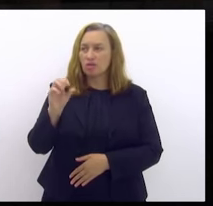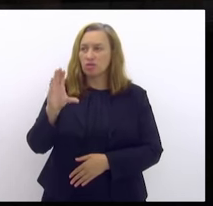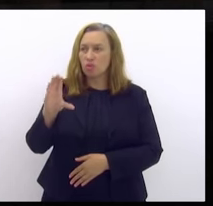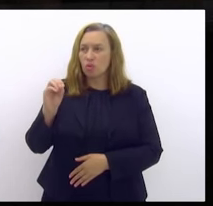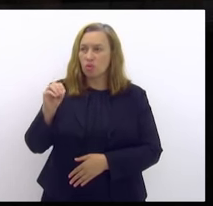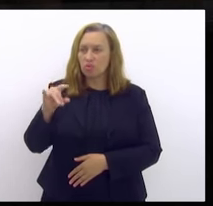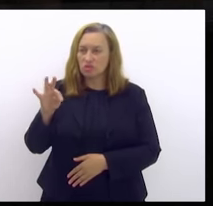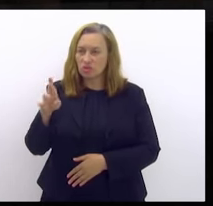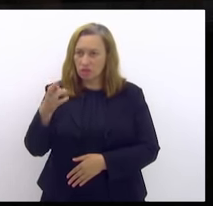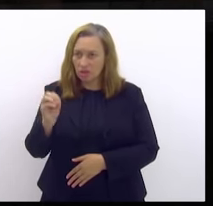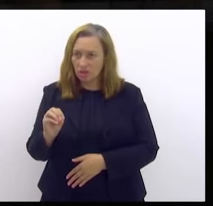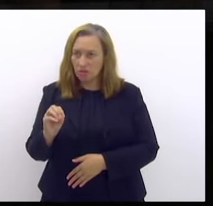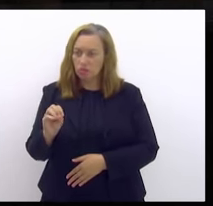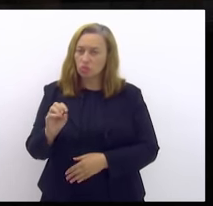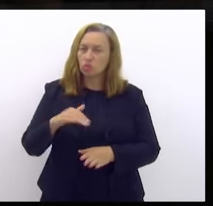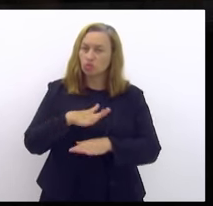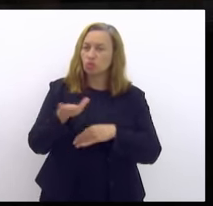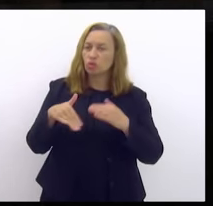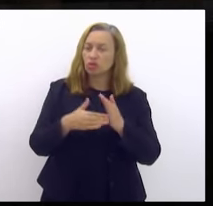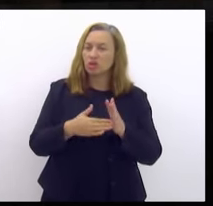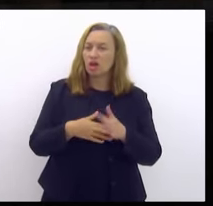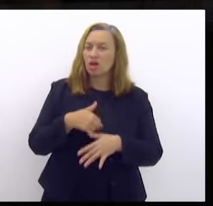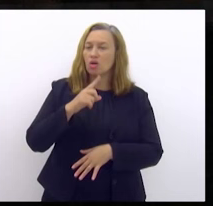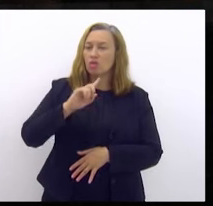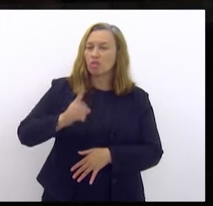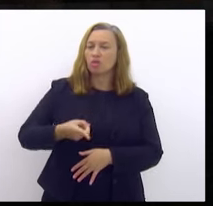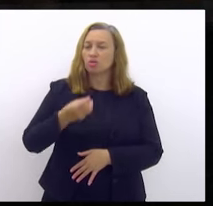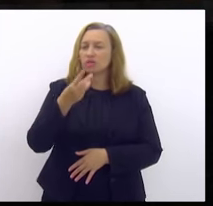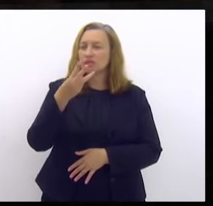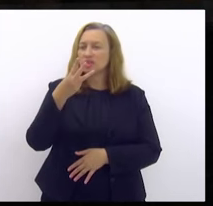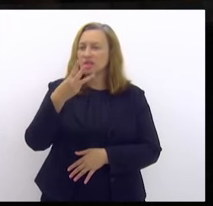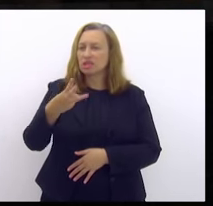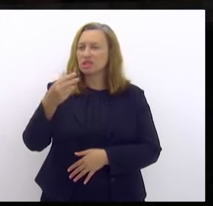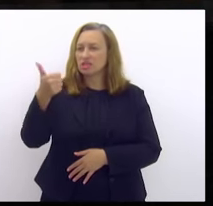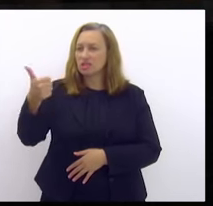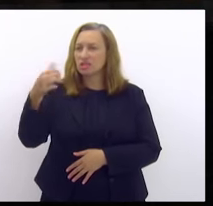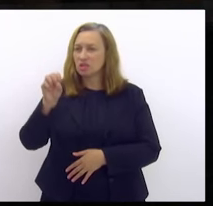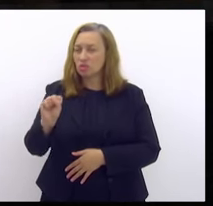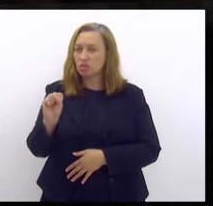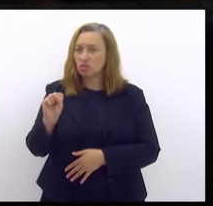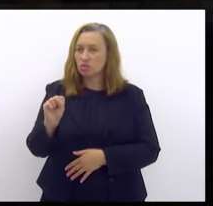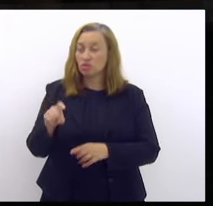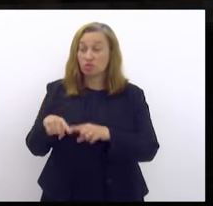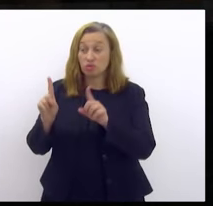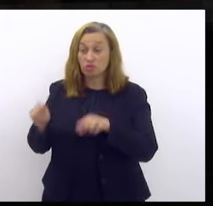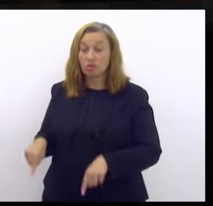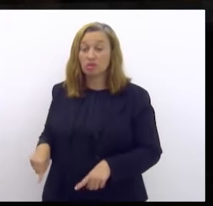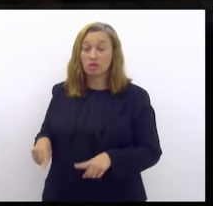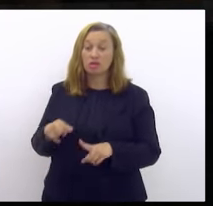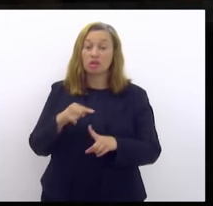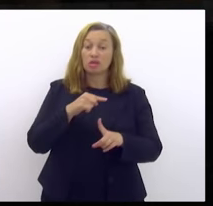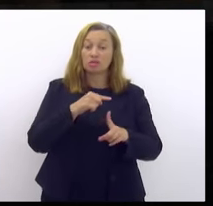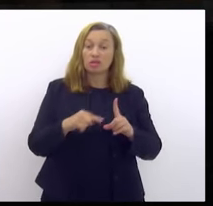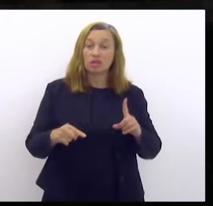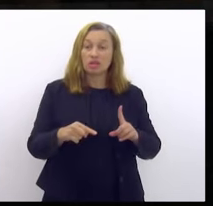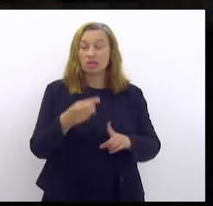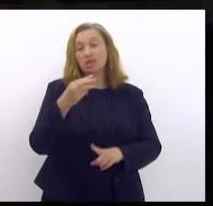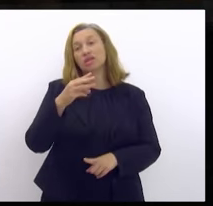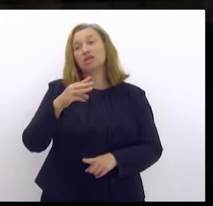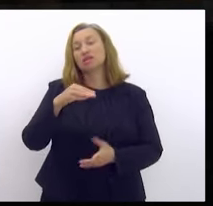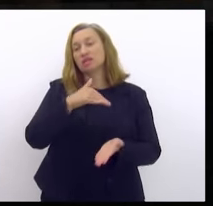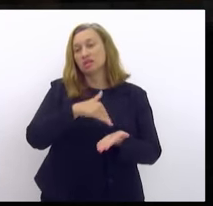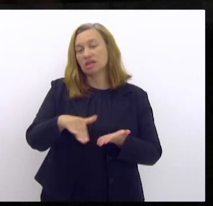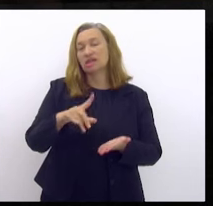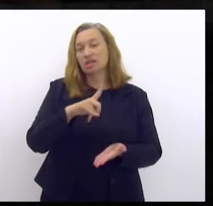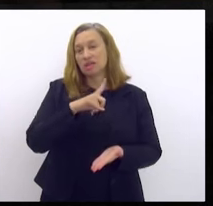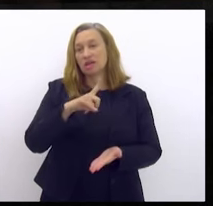434, de um total de 1.318 funcionários. Um terço da secretaria tem cargo